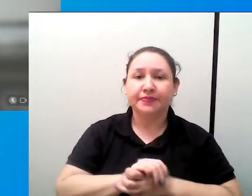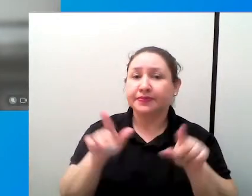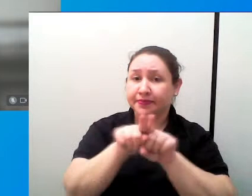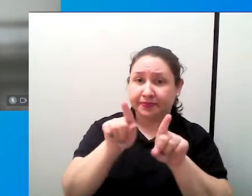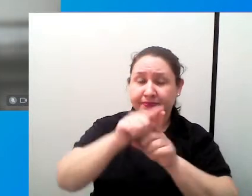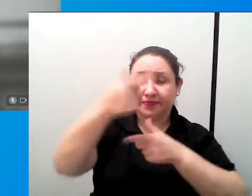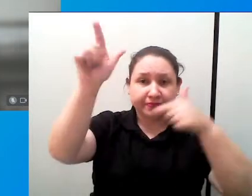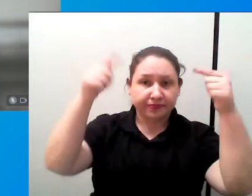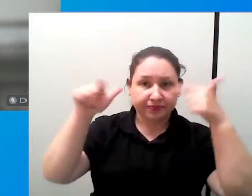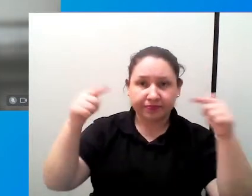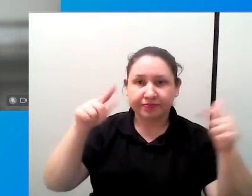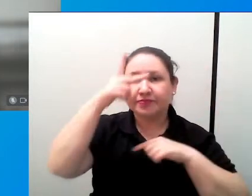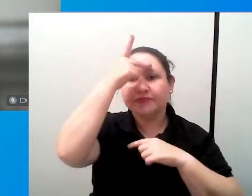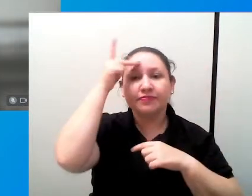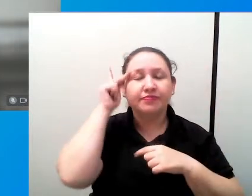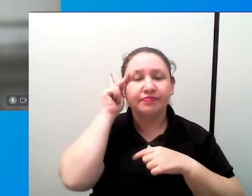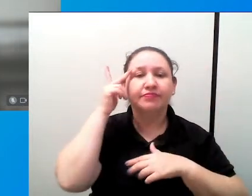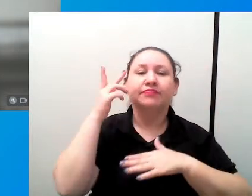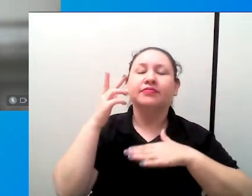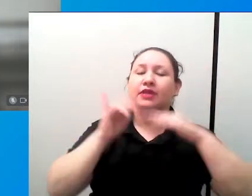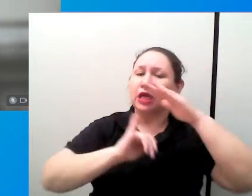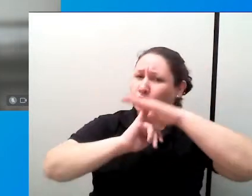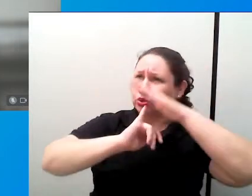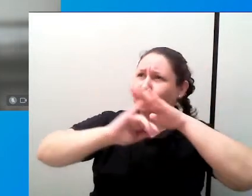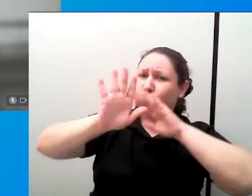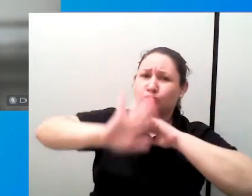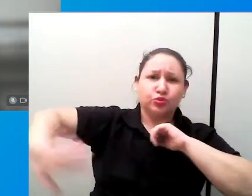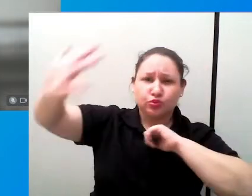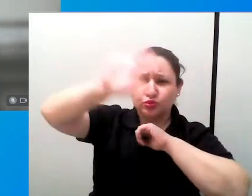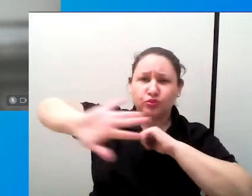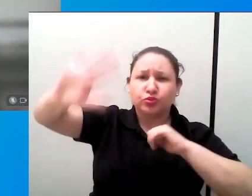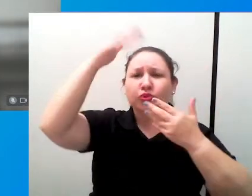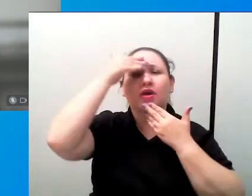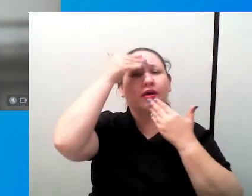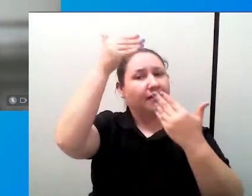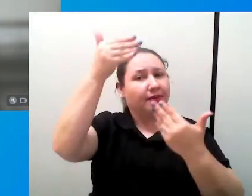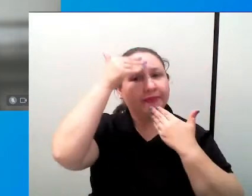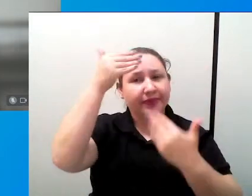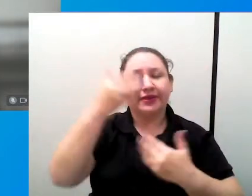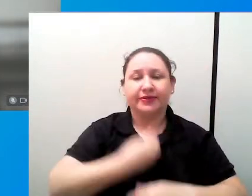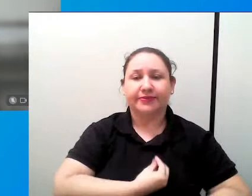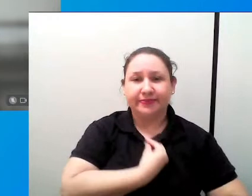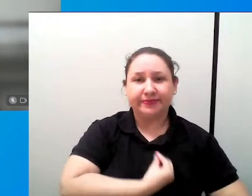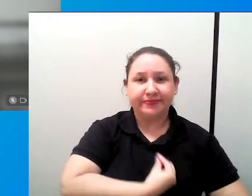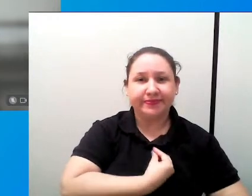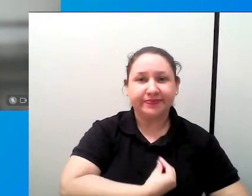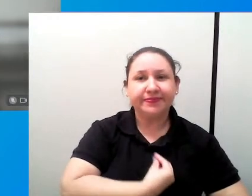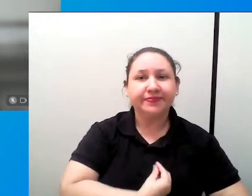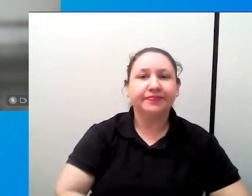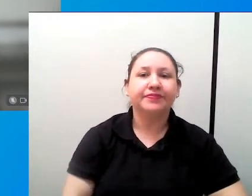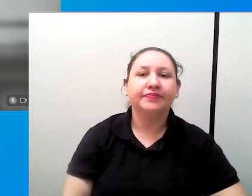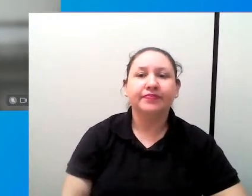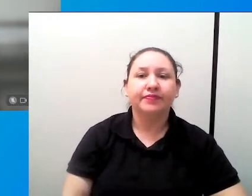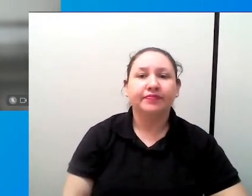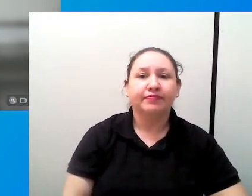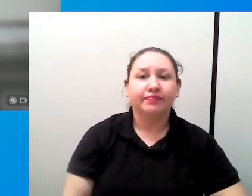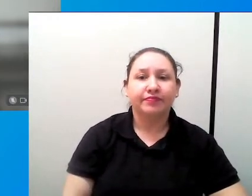outros da rede federal. Nós agradecemos a sua participação e a parceria. Obrigada.